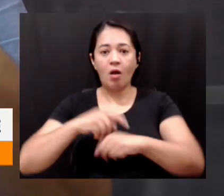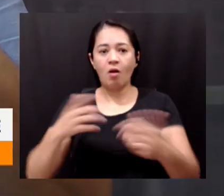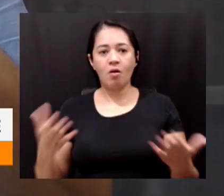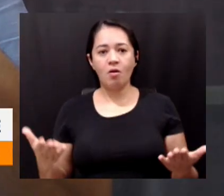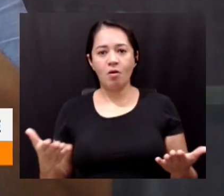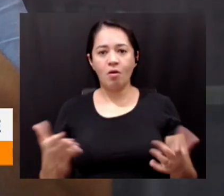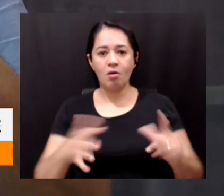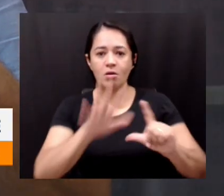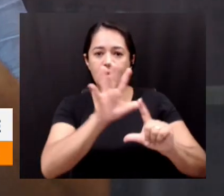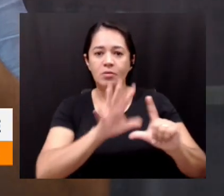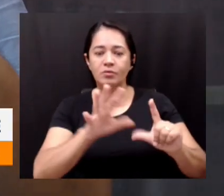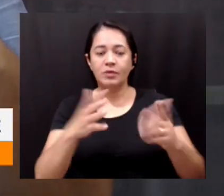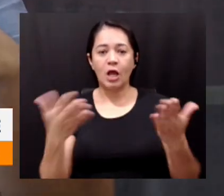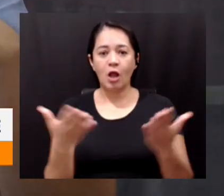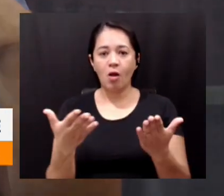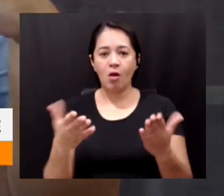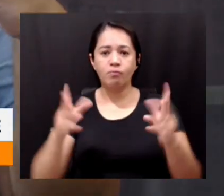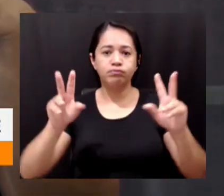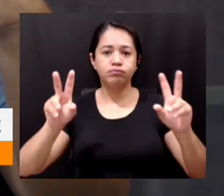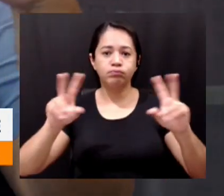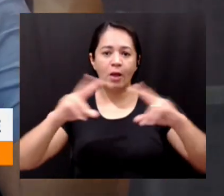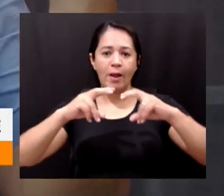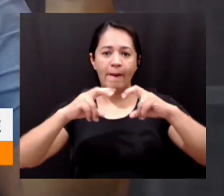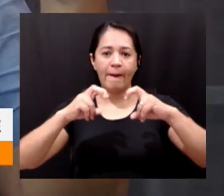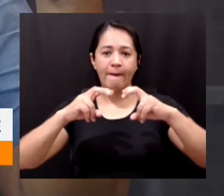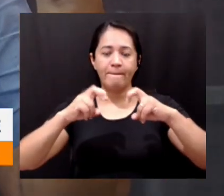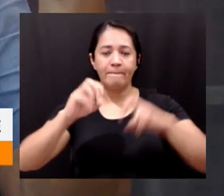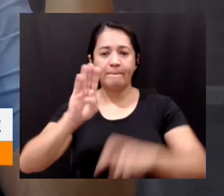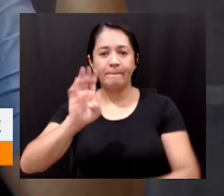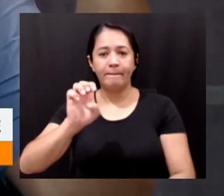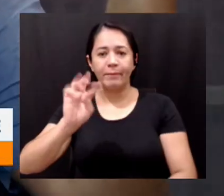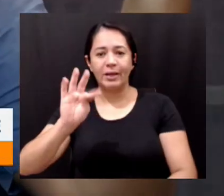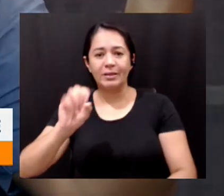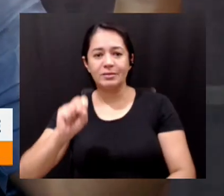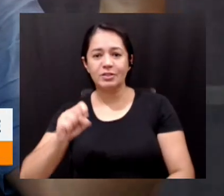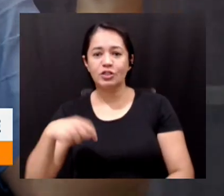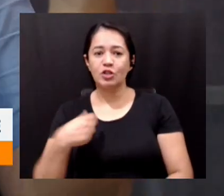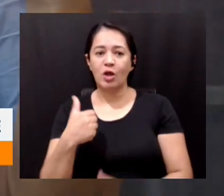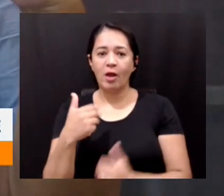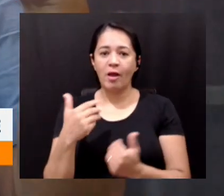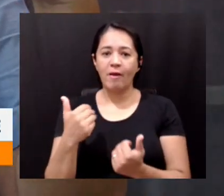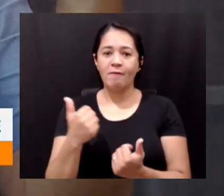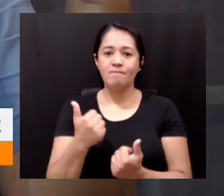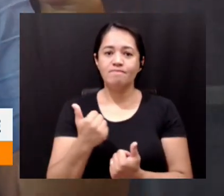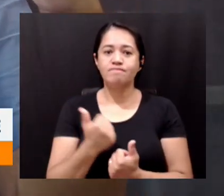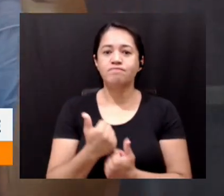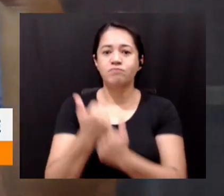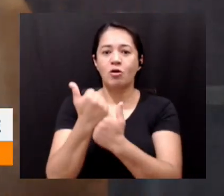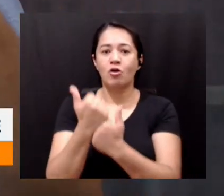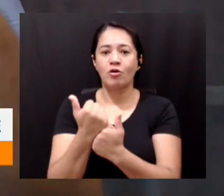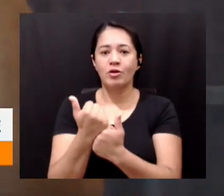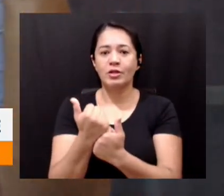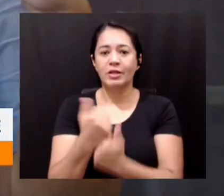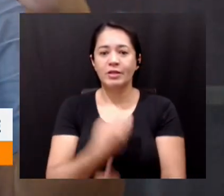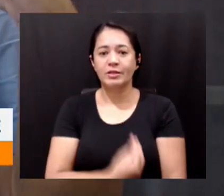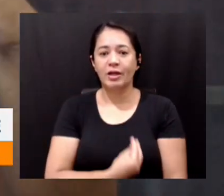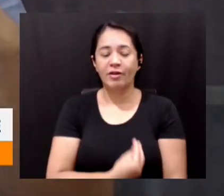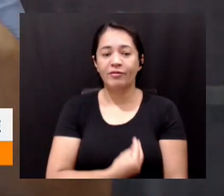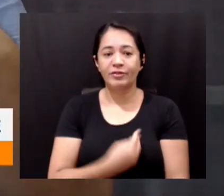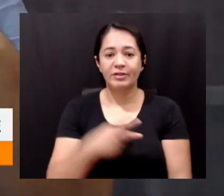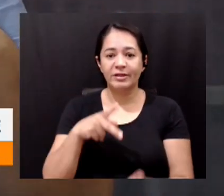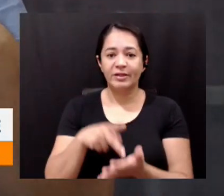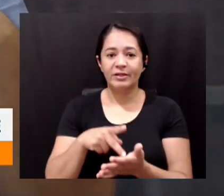né, a gente ainda se apoia no mundo real. No caso dos cassinos, a gente depende necessariamente